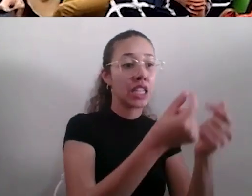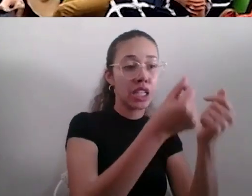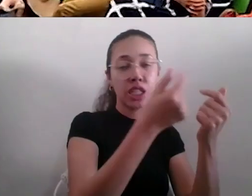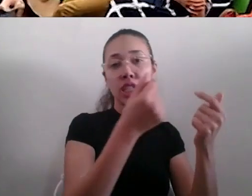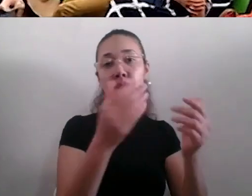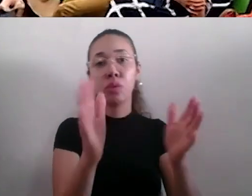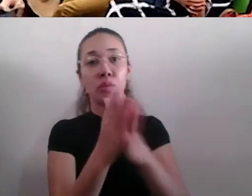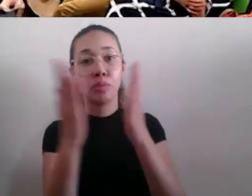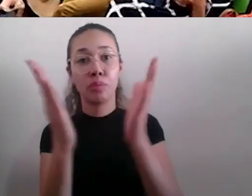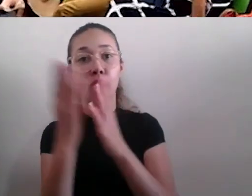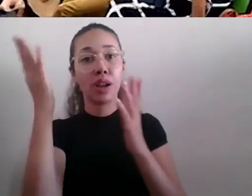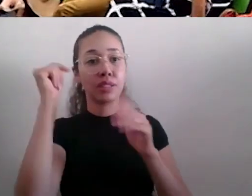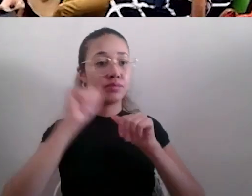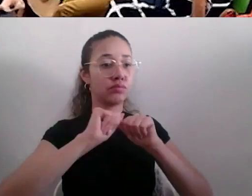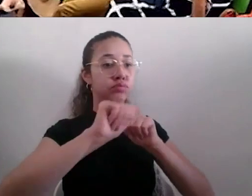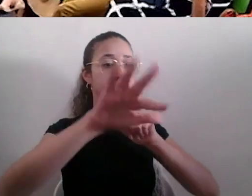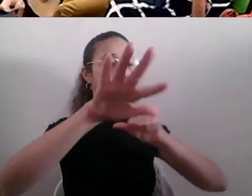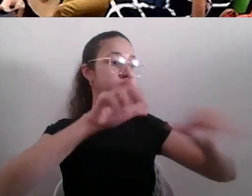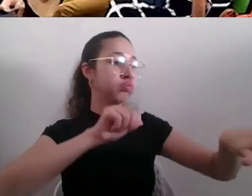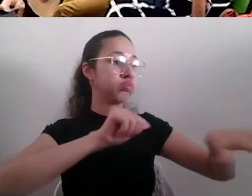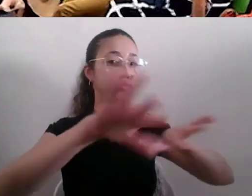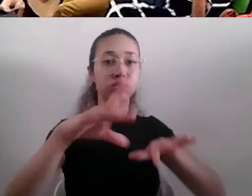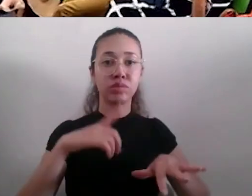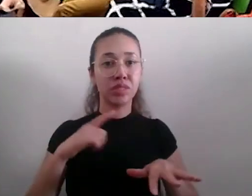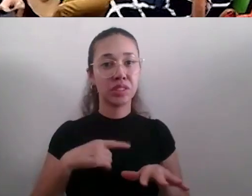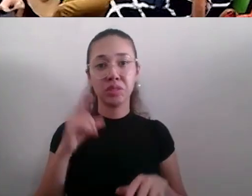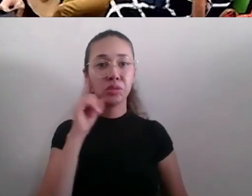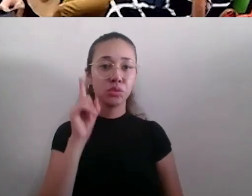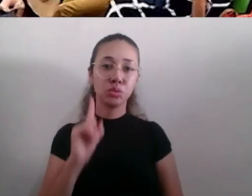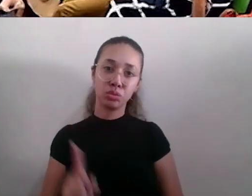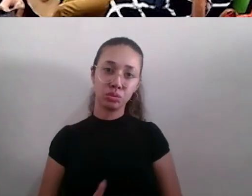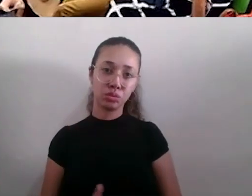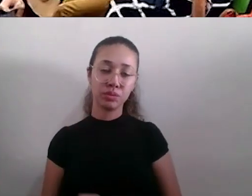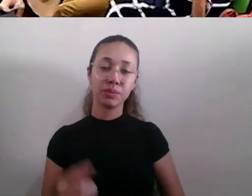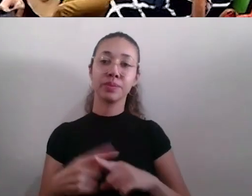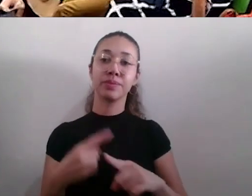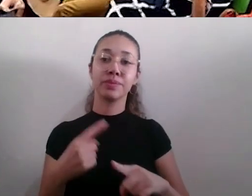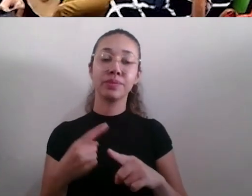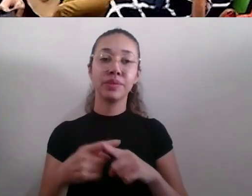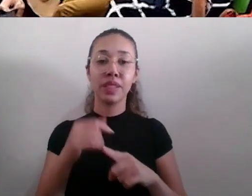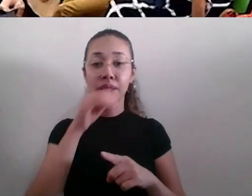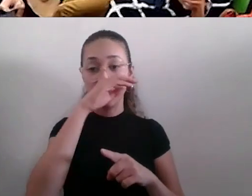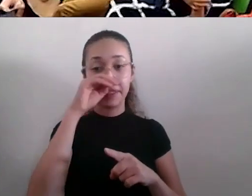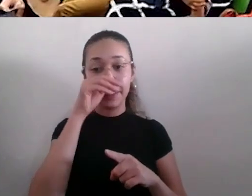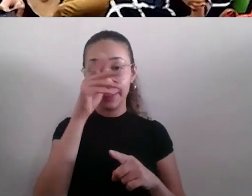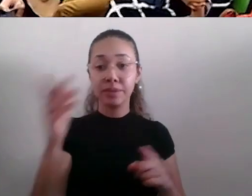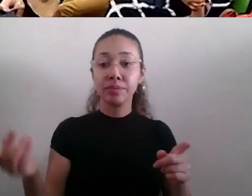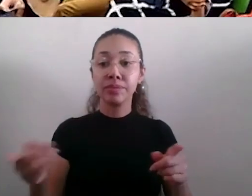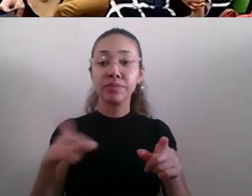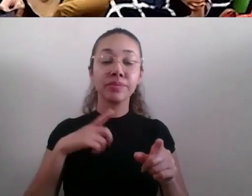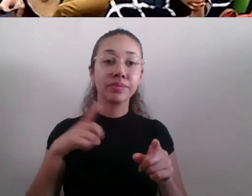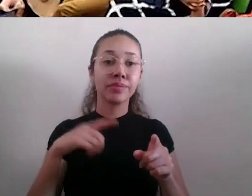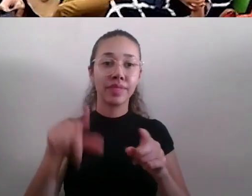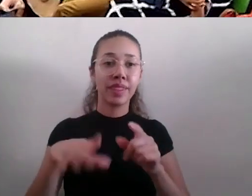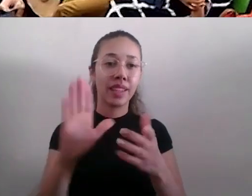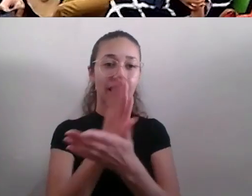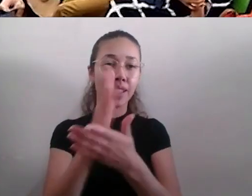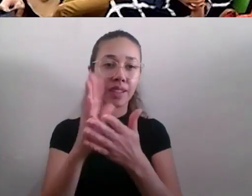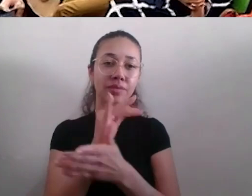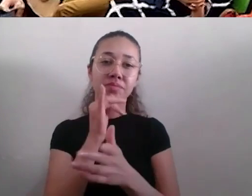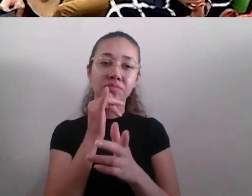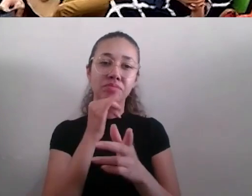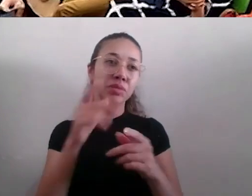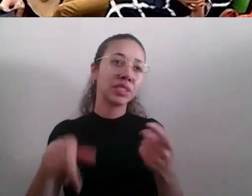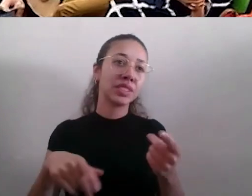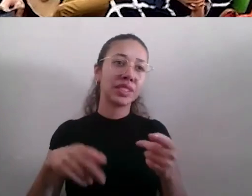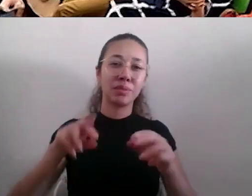a gente não tem acesso a esses dados, porque esses dados... as plataformas que transmitem podcast, Spotify,